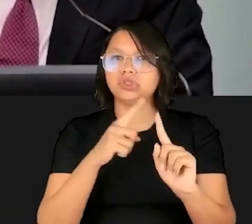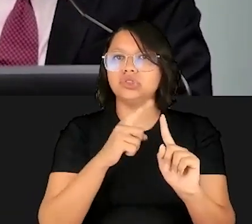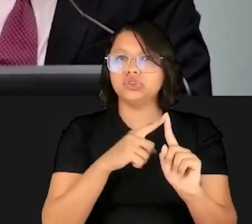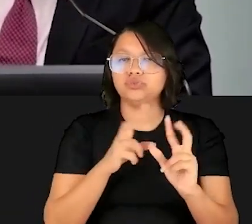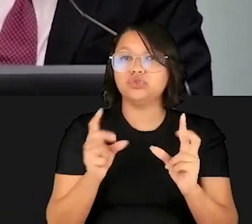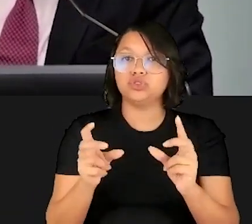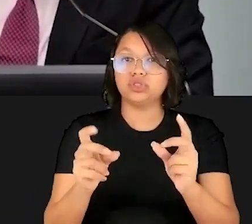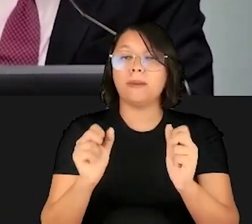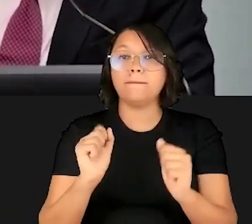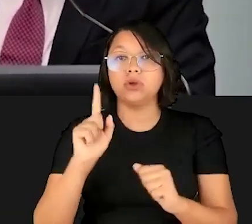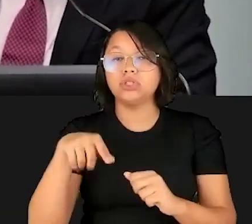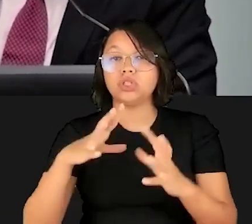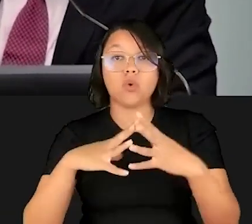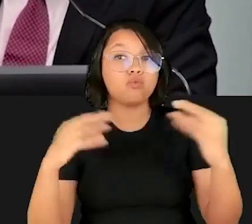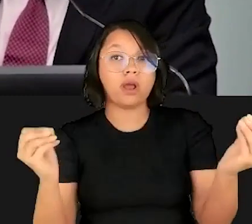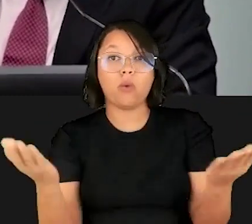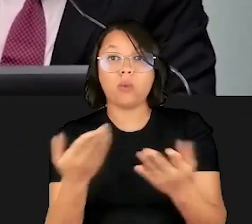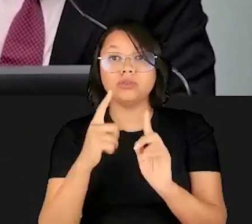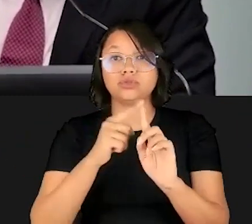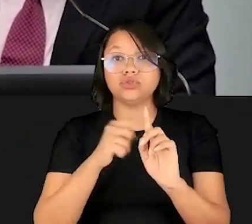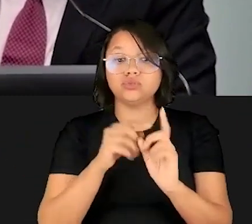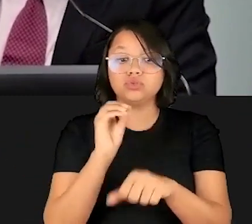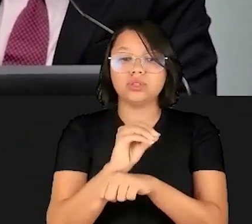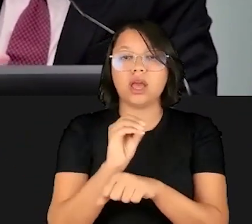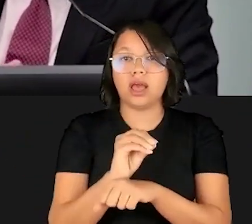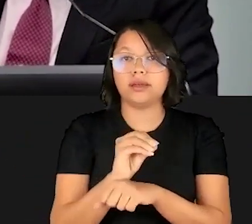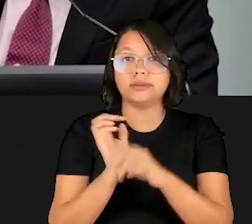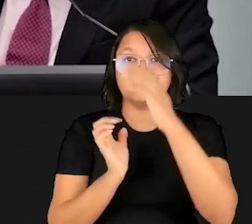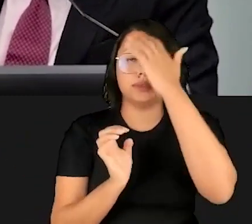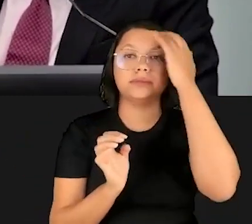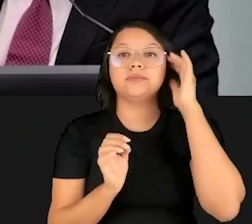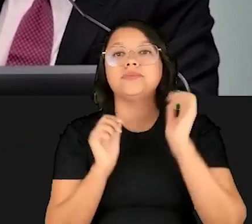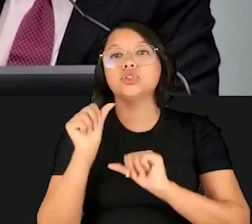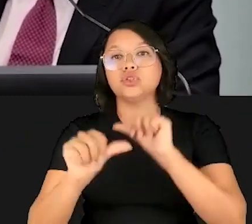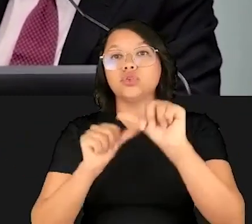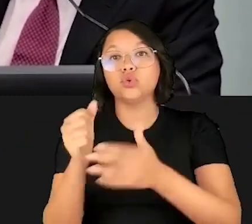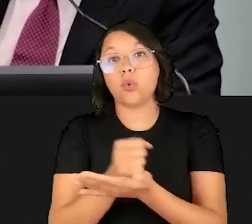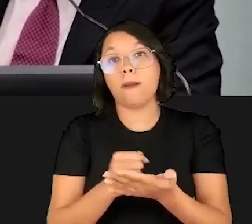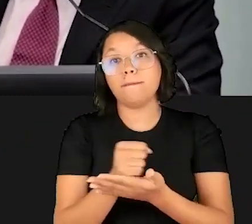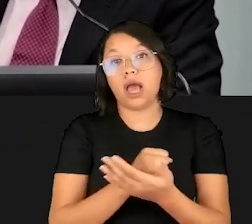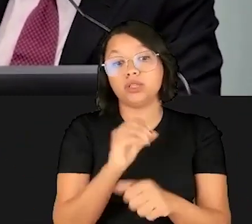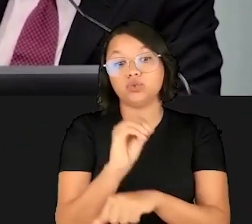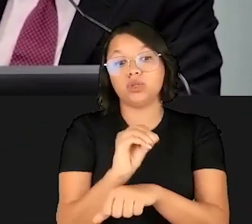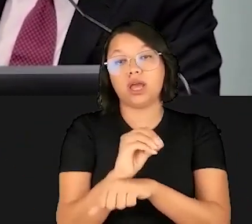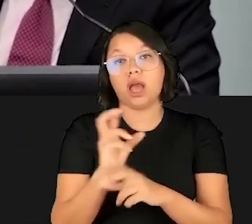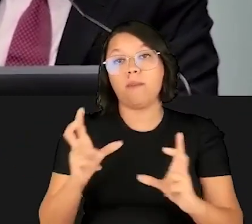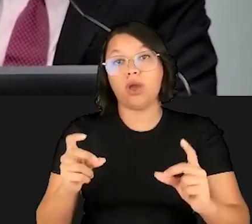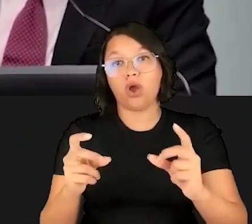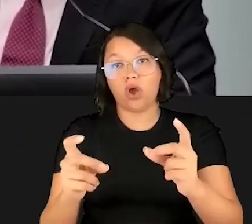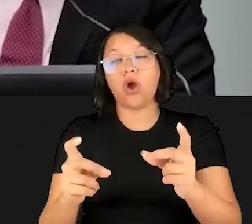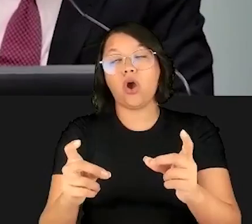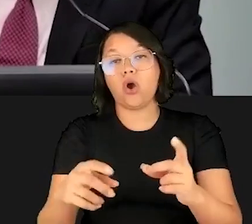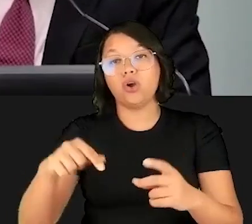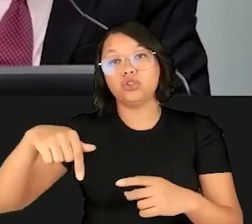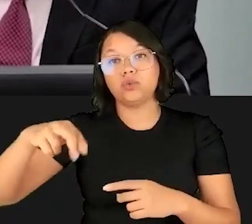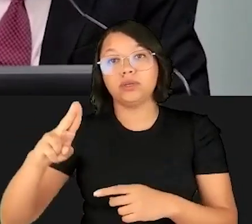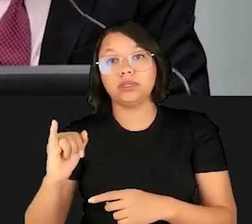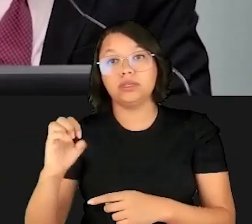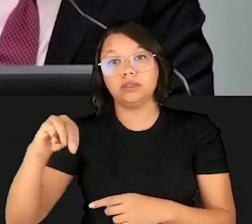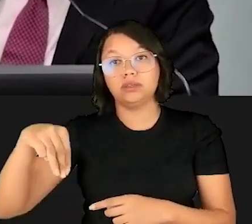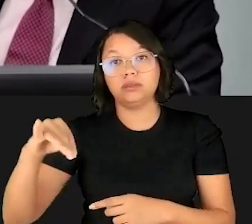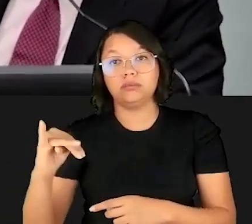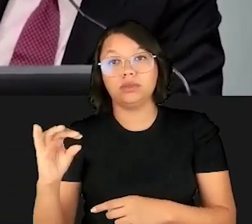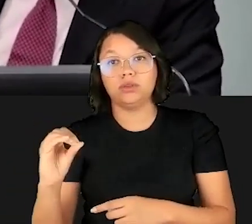curados com esse tipo de tratamento, e a quimioterapia convencional se tornou a base do tratamento oncológico, principalmente de pacientes com